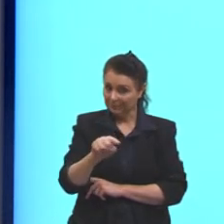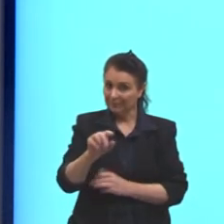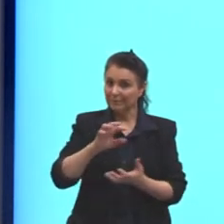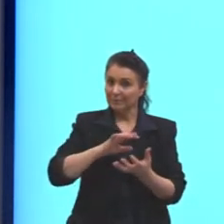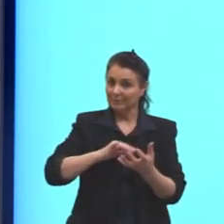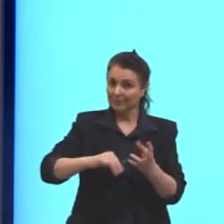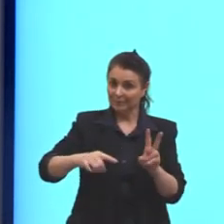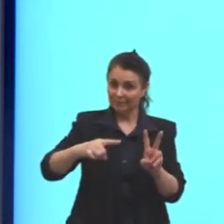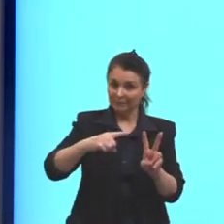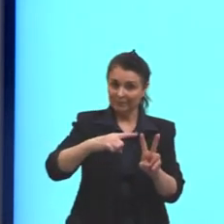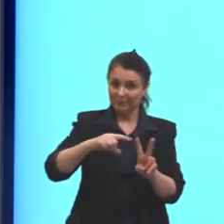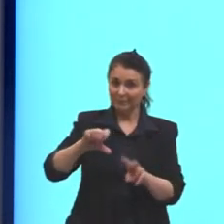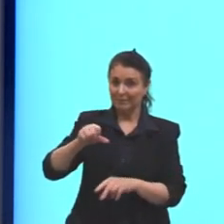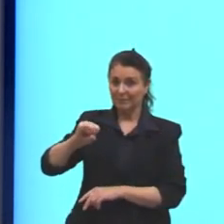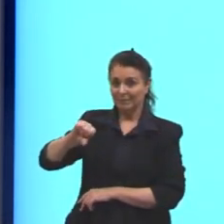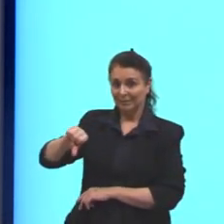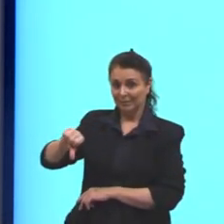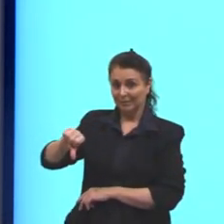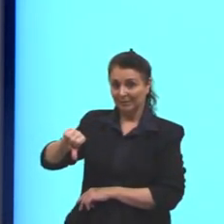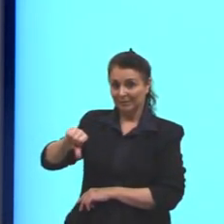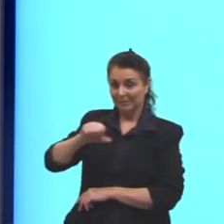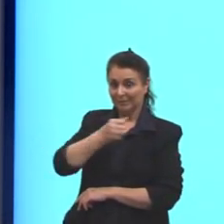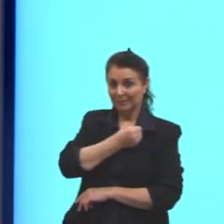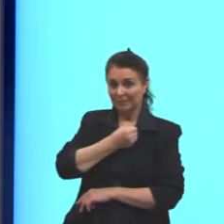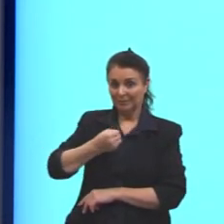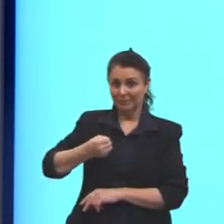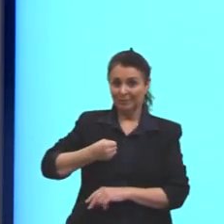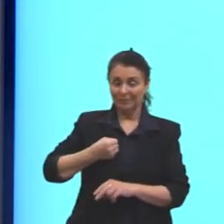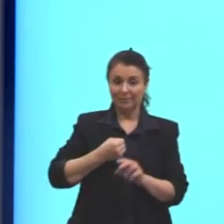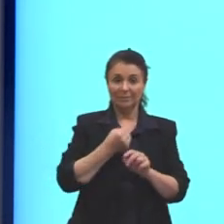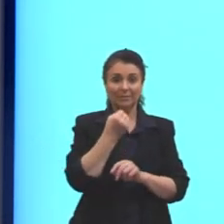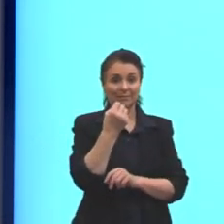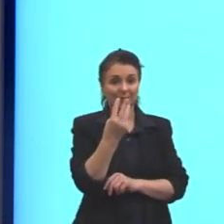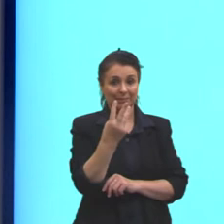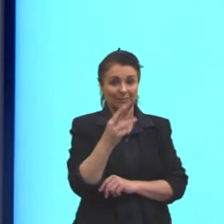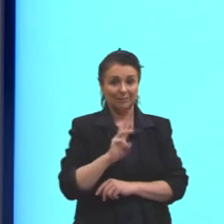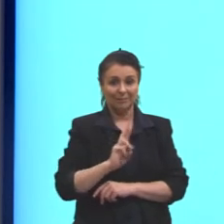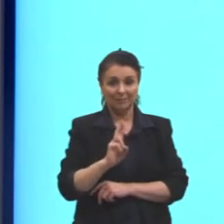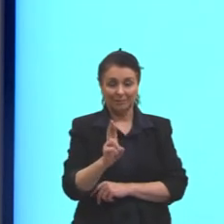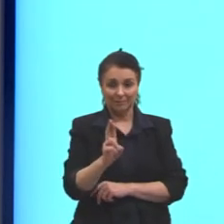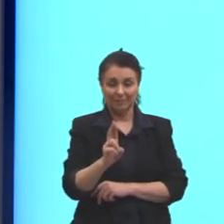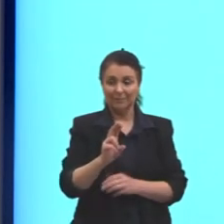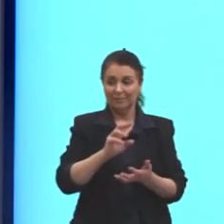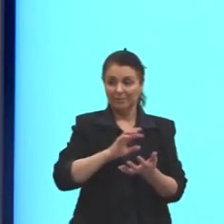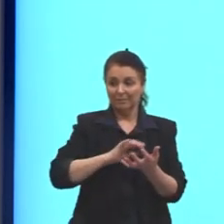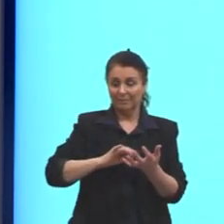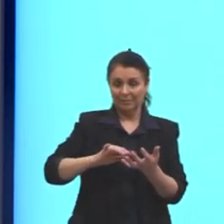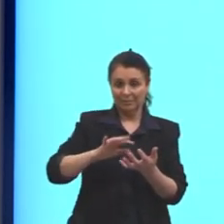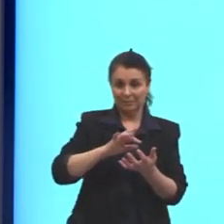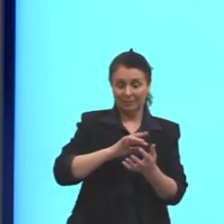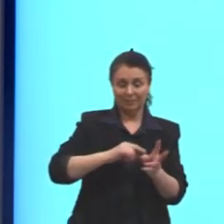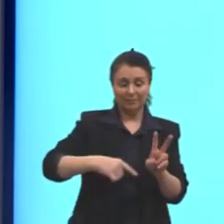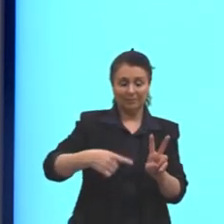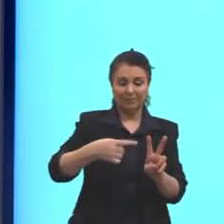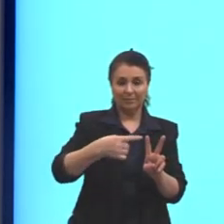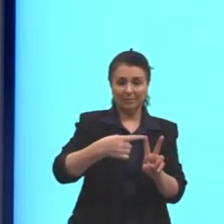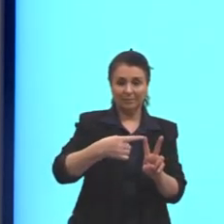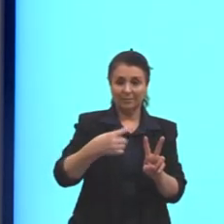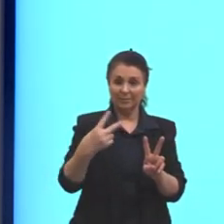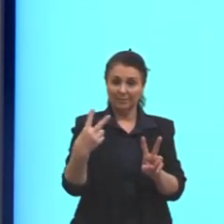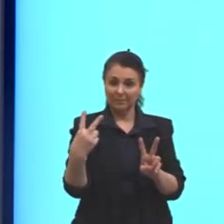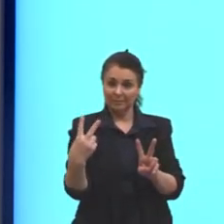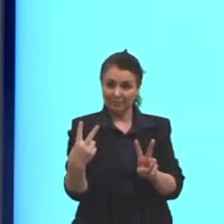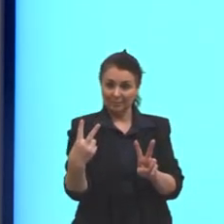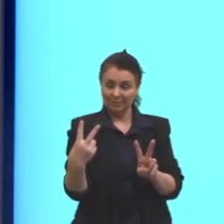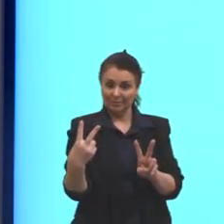calcular a raiz é 19 são raiz de 9 é três tá calculamos a raiz dos dois